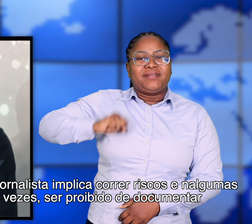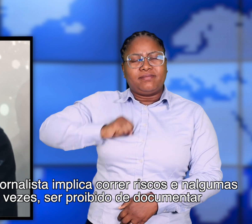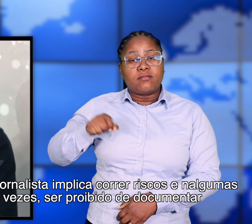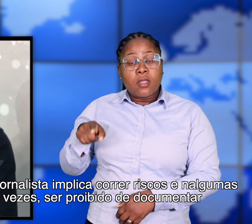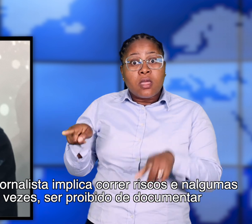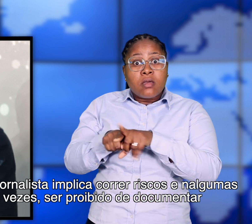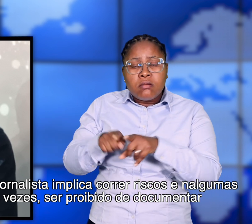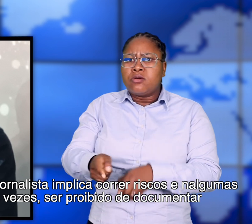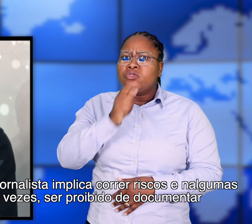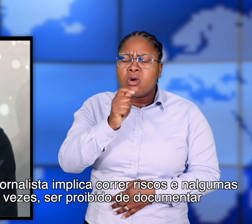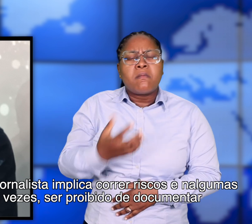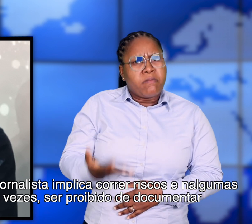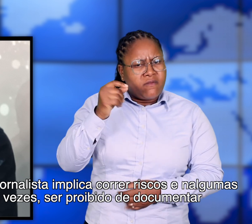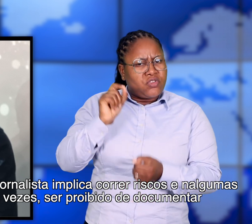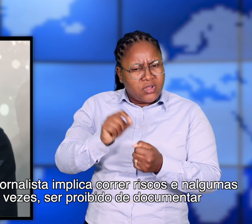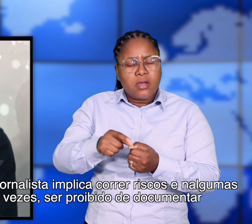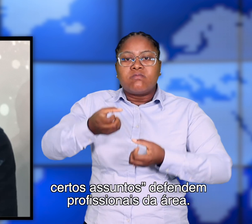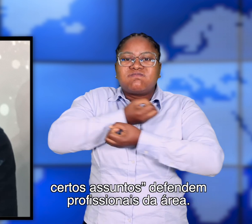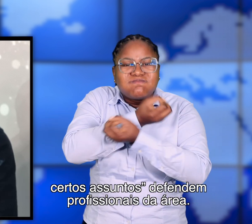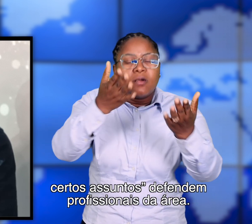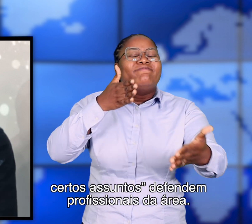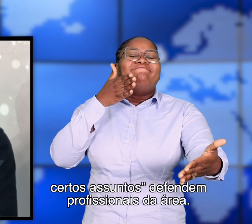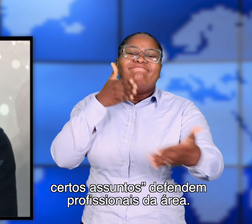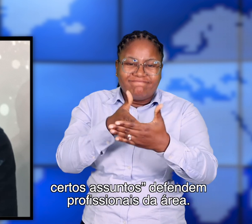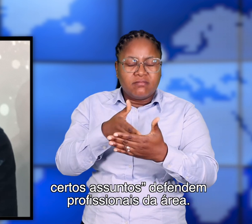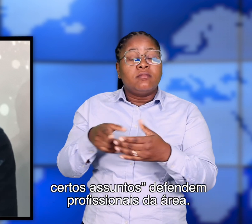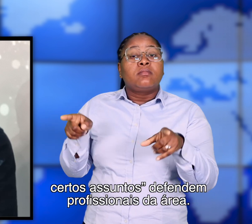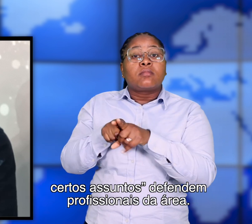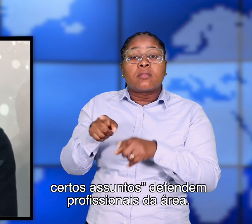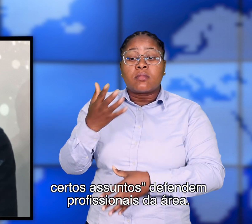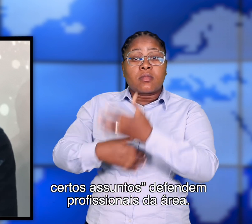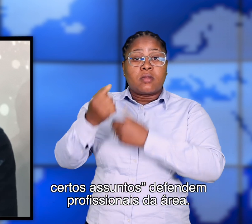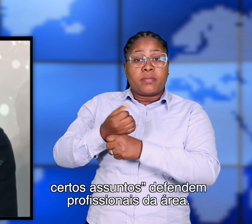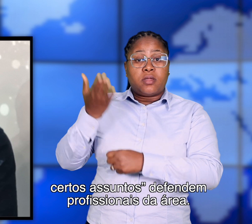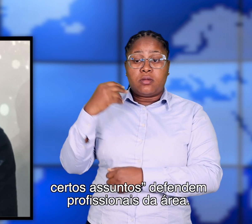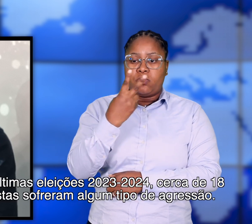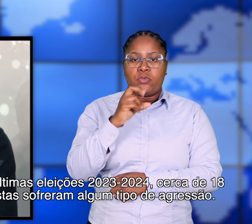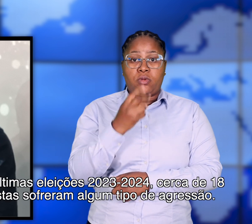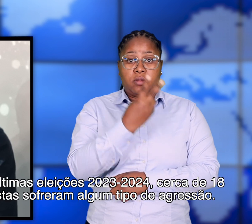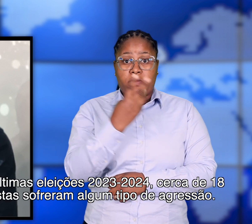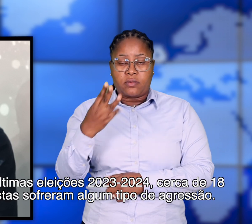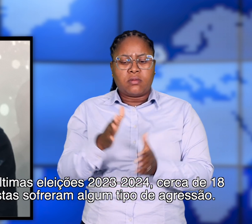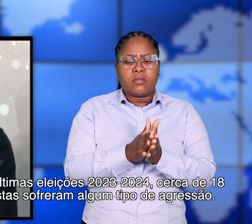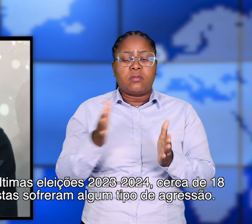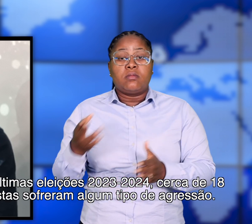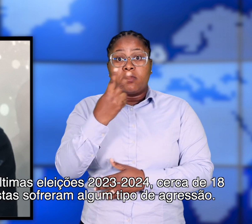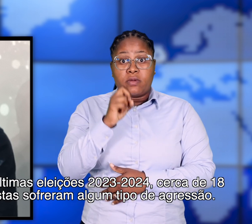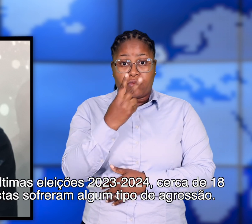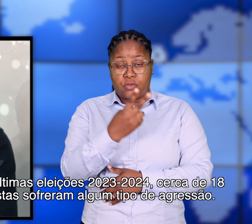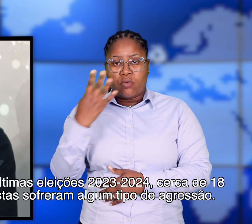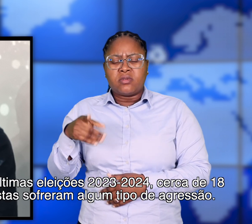e, em algumas vezes, ser proibido de documentar certos assuntos, defendem profissionais da área. Só nas últimas